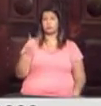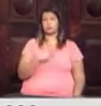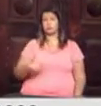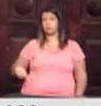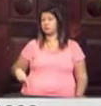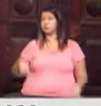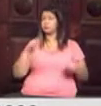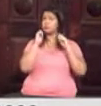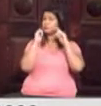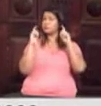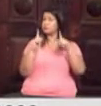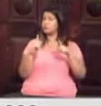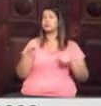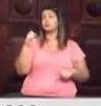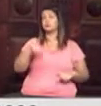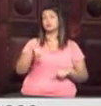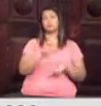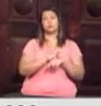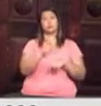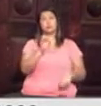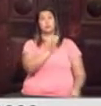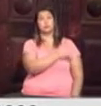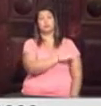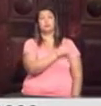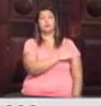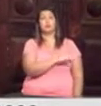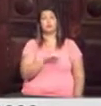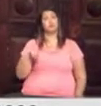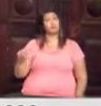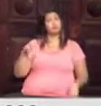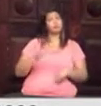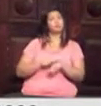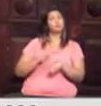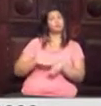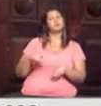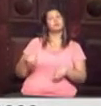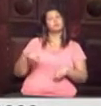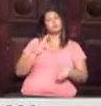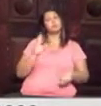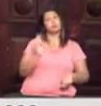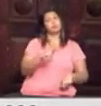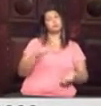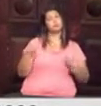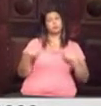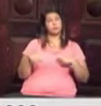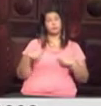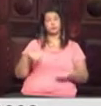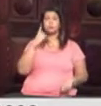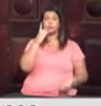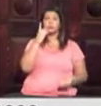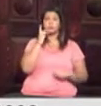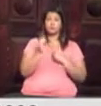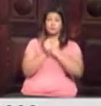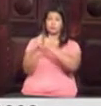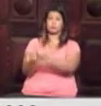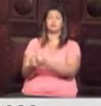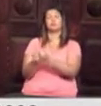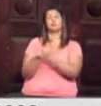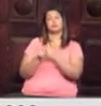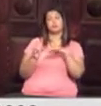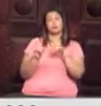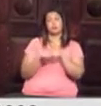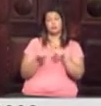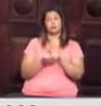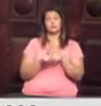Assembleia Legislativa do Estado do Rio de Janeiro deve satisfações aos deputados que compõem essa casa e